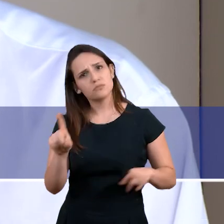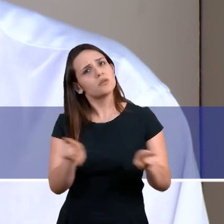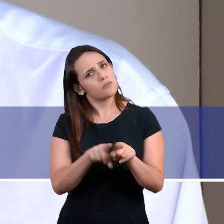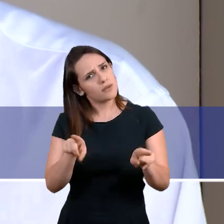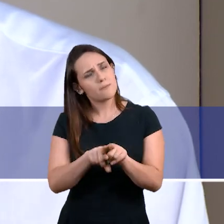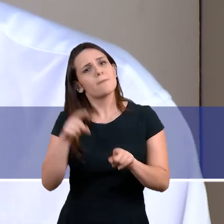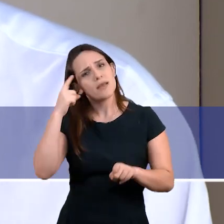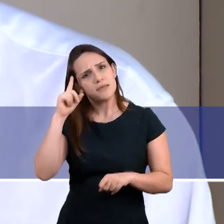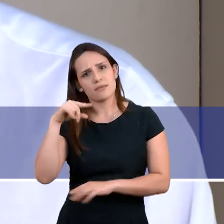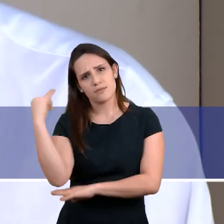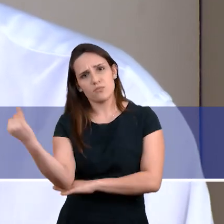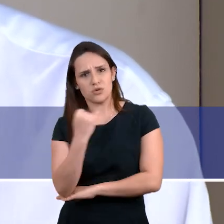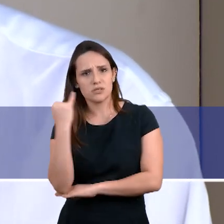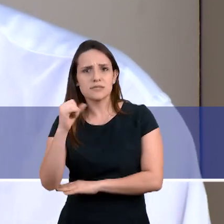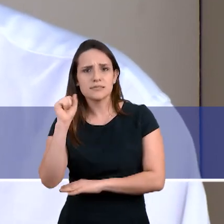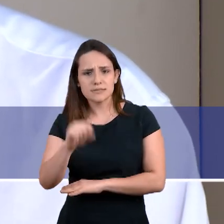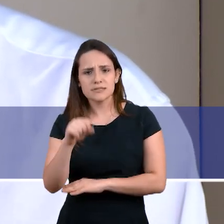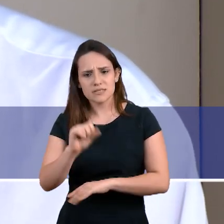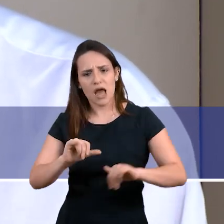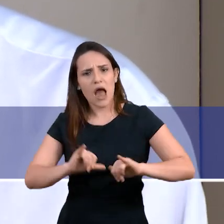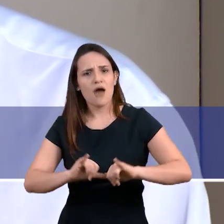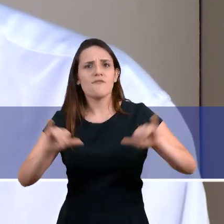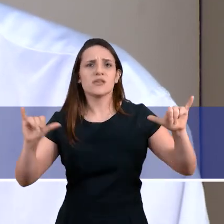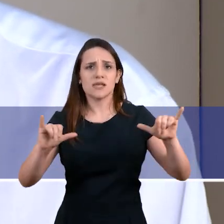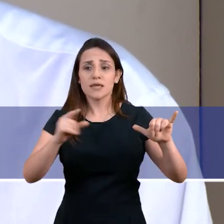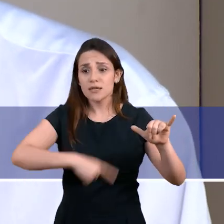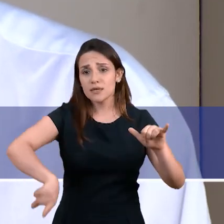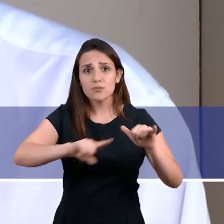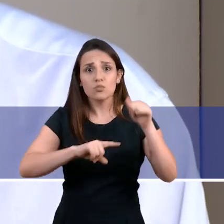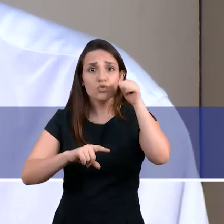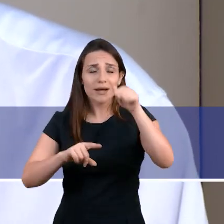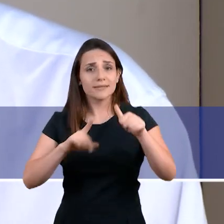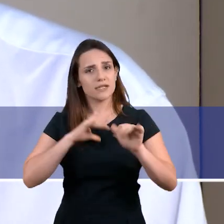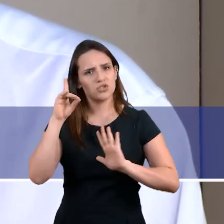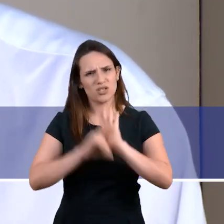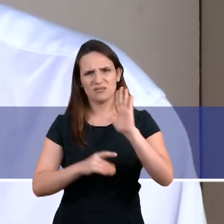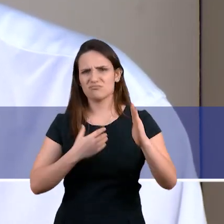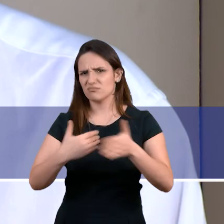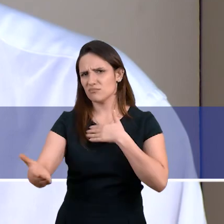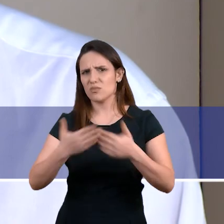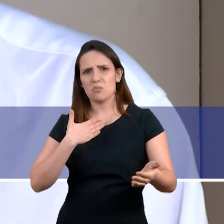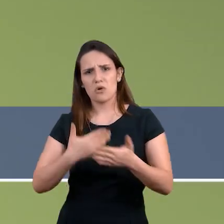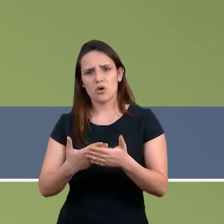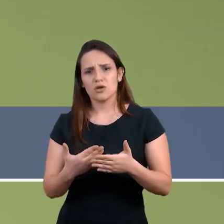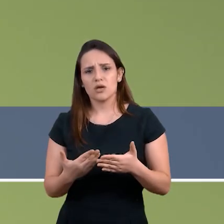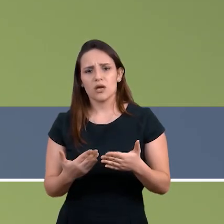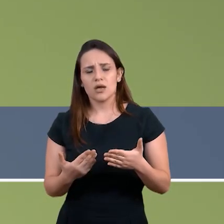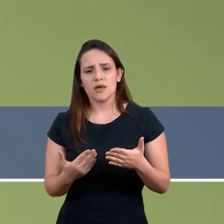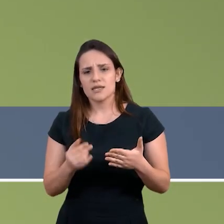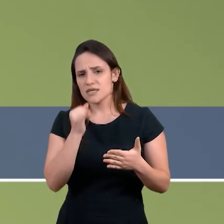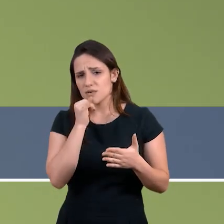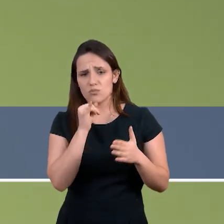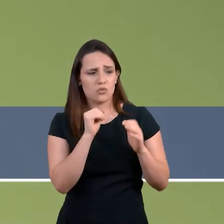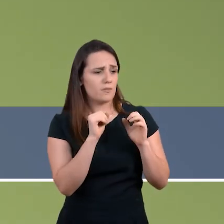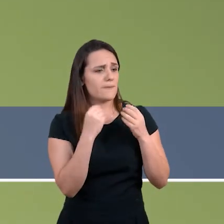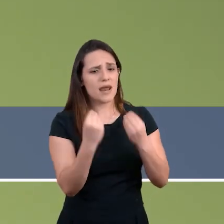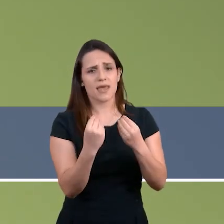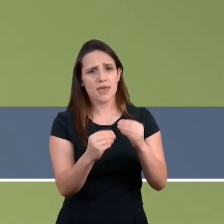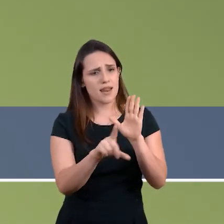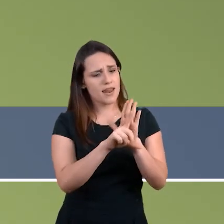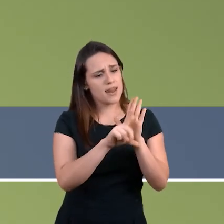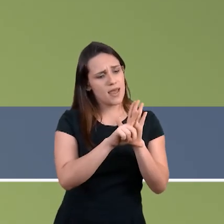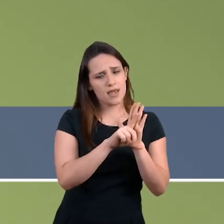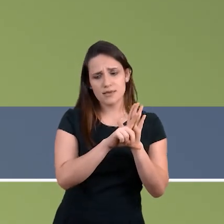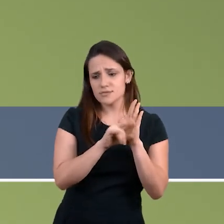reconstrução, achou importante também a comunicação desse fato, porque não importa simplesmente existir uma lei